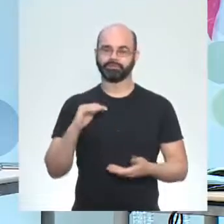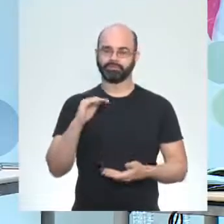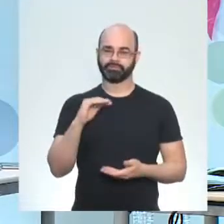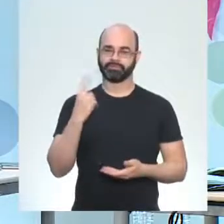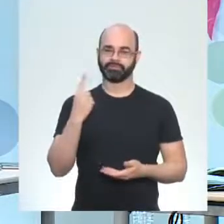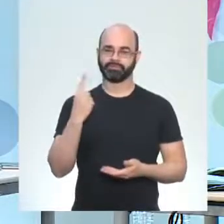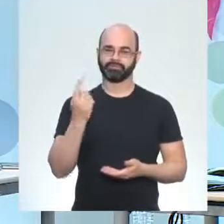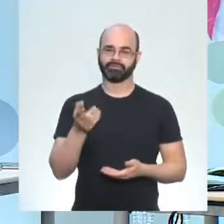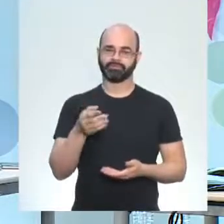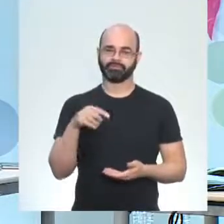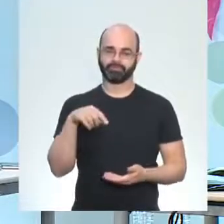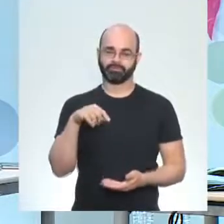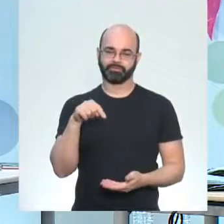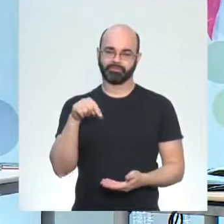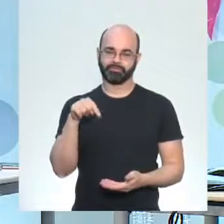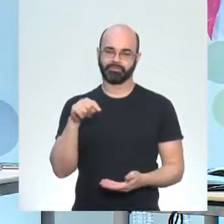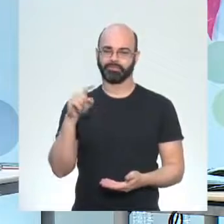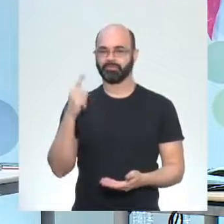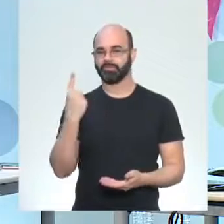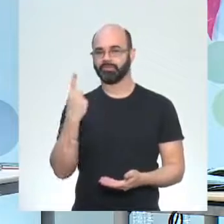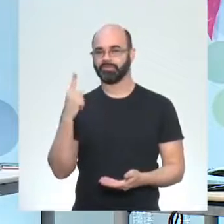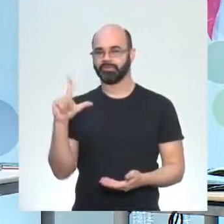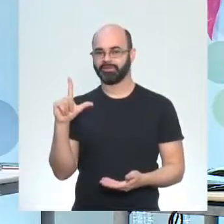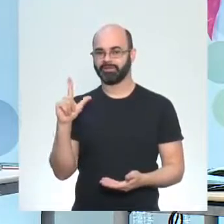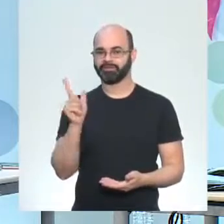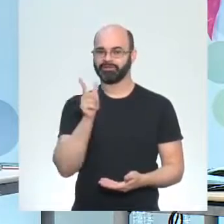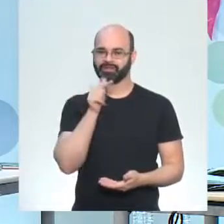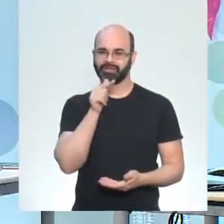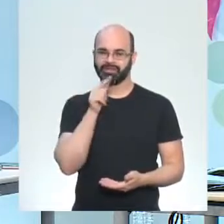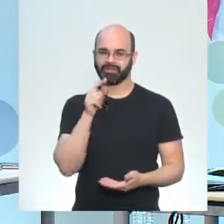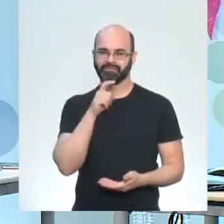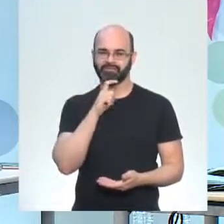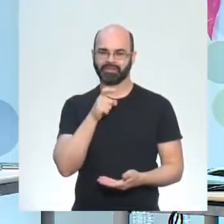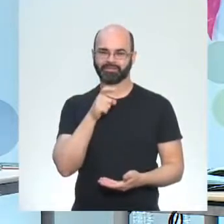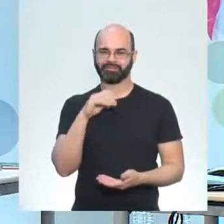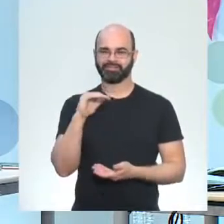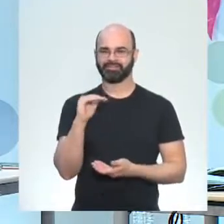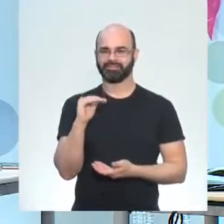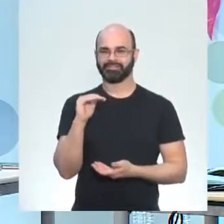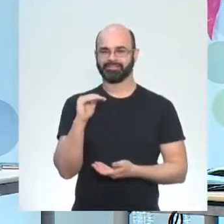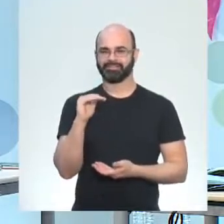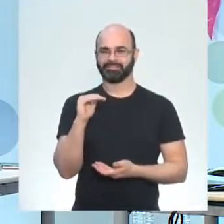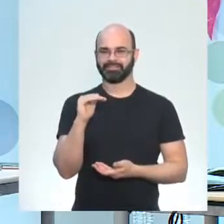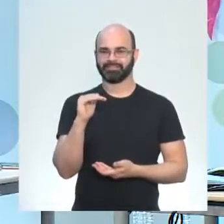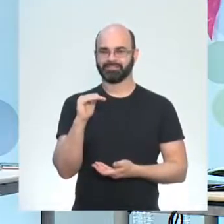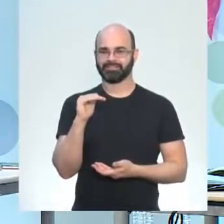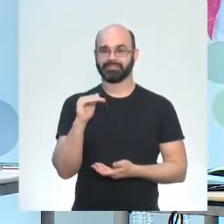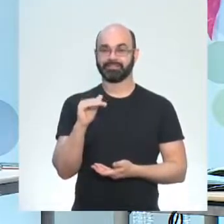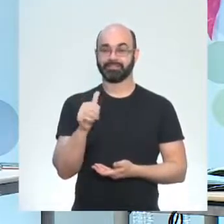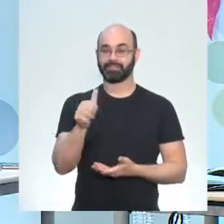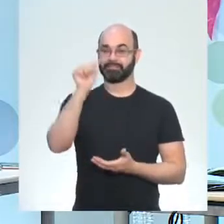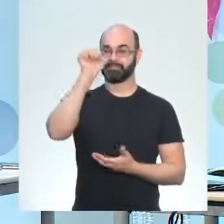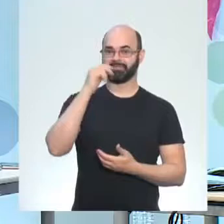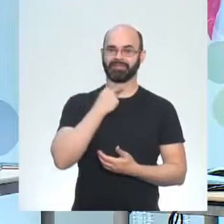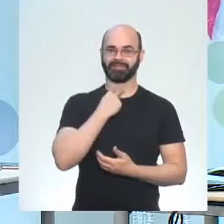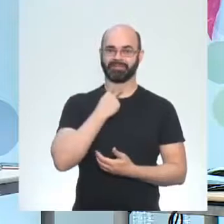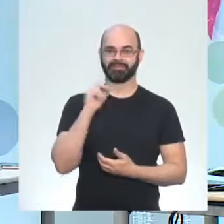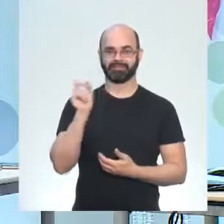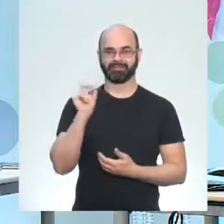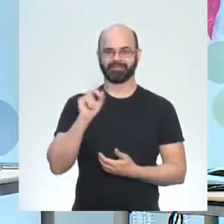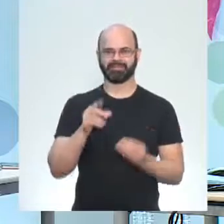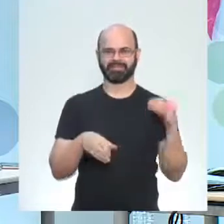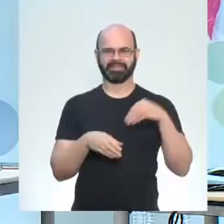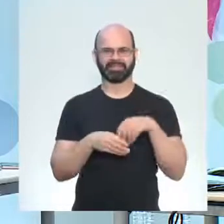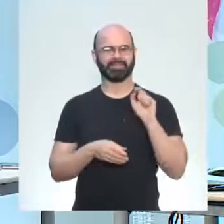um líquido, 1 litro de um líquido verde, tá certo? Não pode beber, tá bom? A gente não sabe o que tem aqui